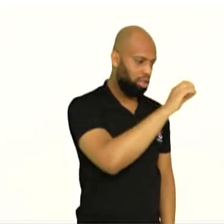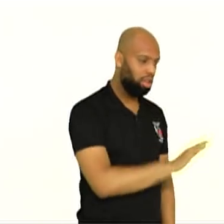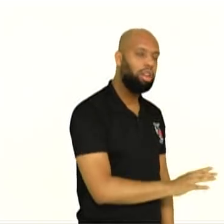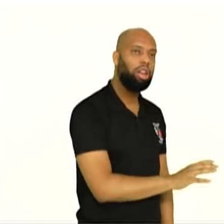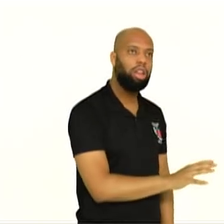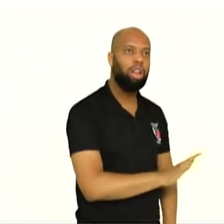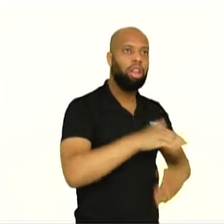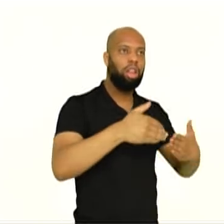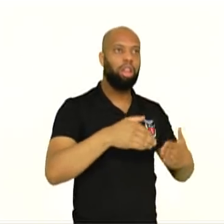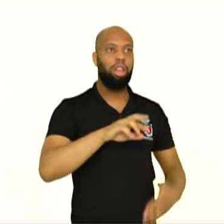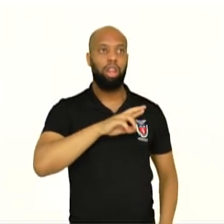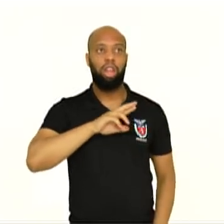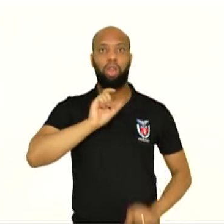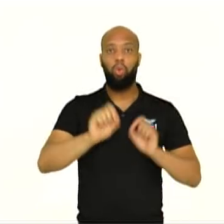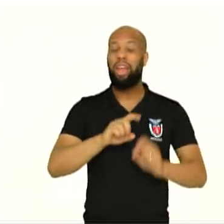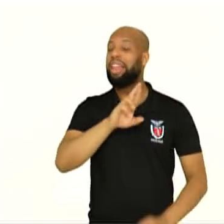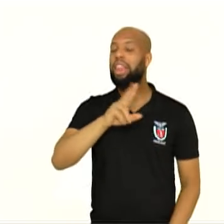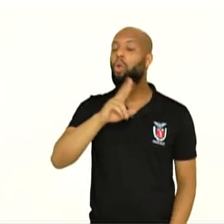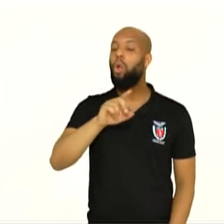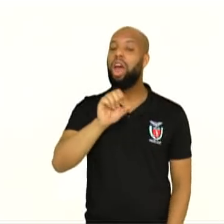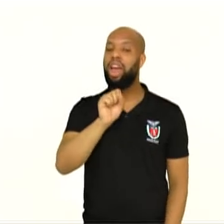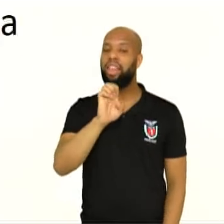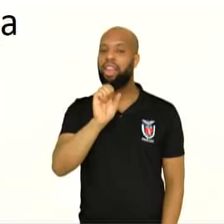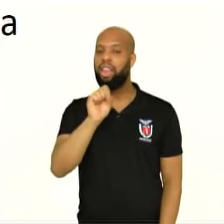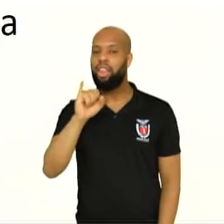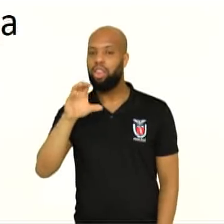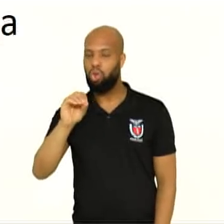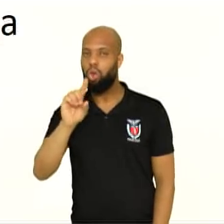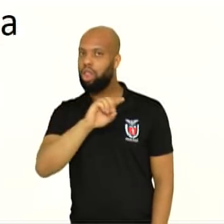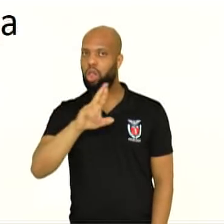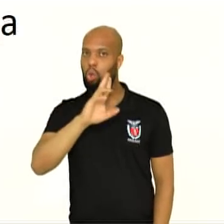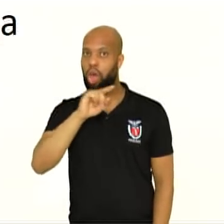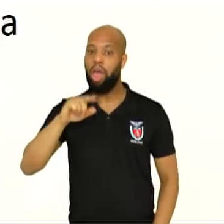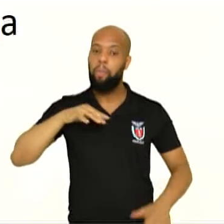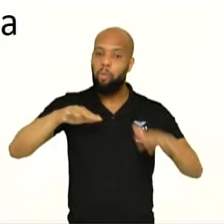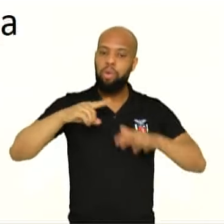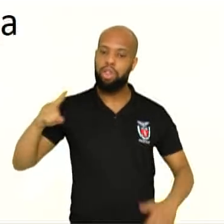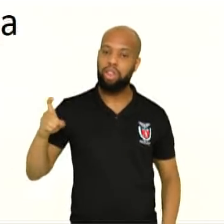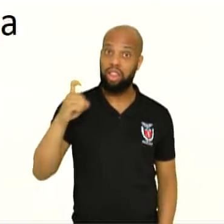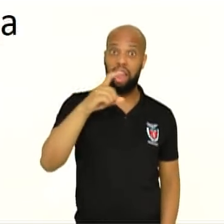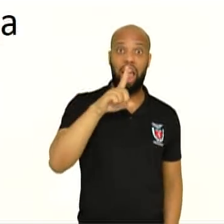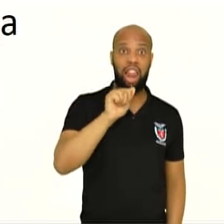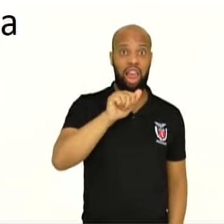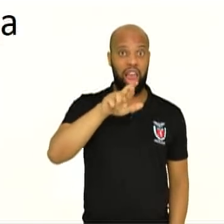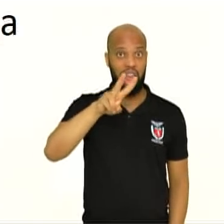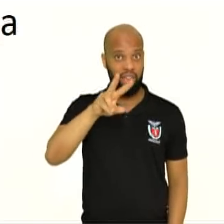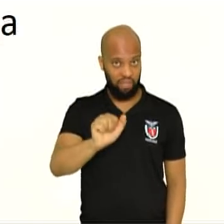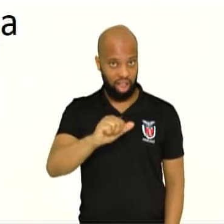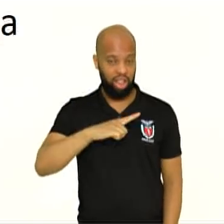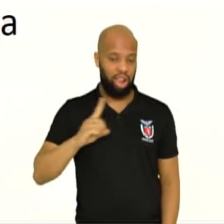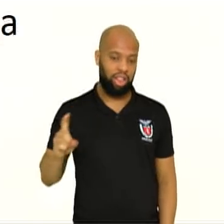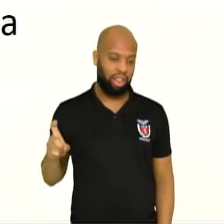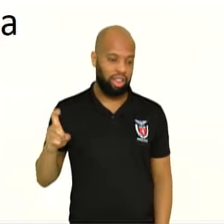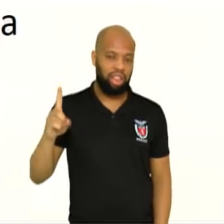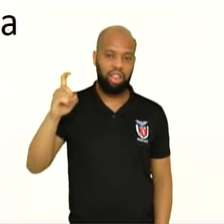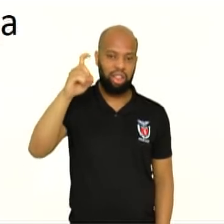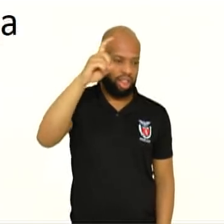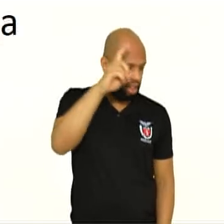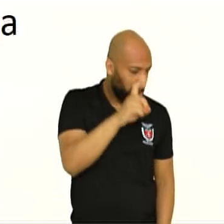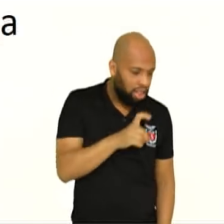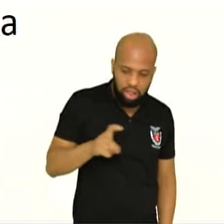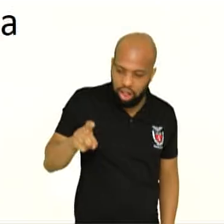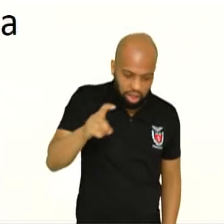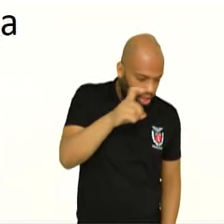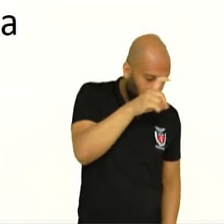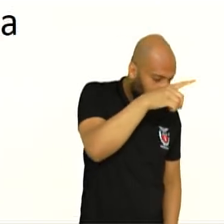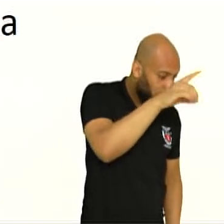esponja não é séssil, ela é móvel. E ela vai até onde ela conseguir se fixar e